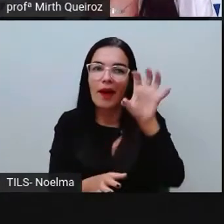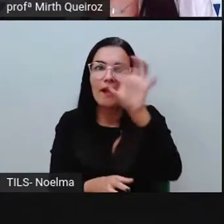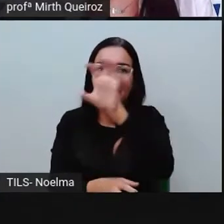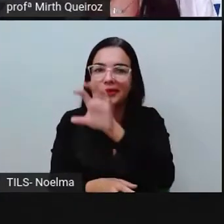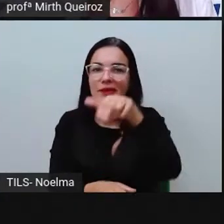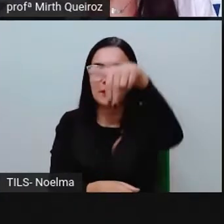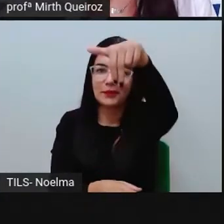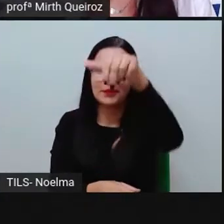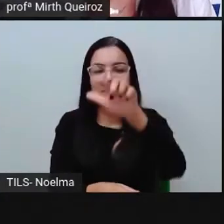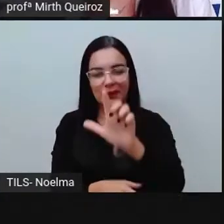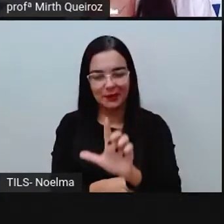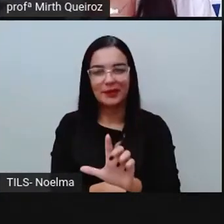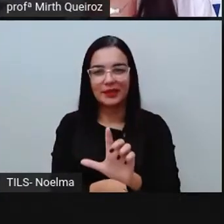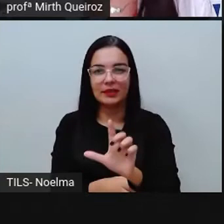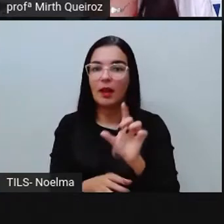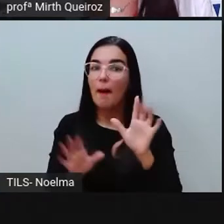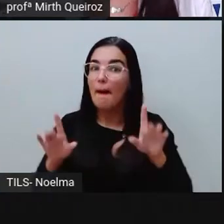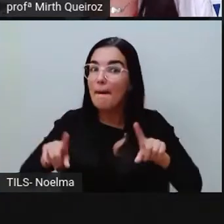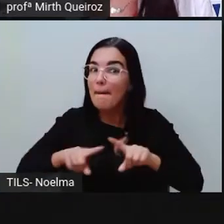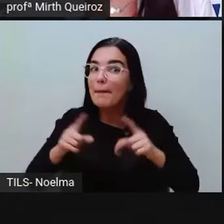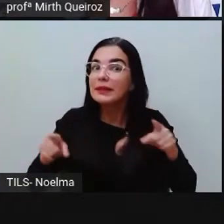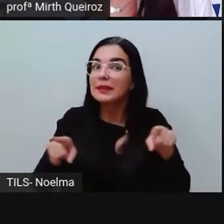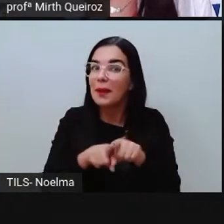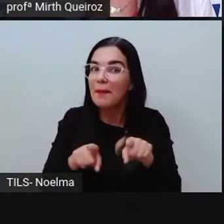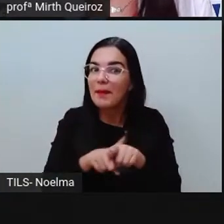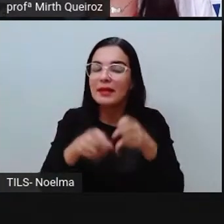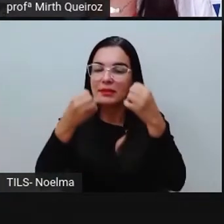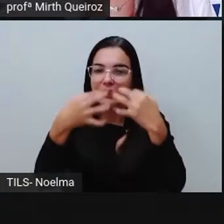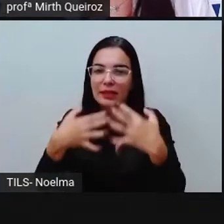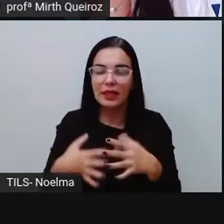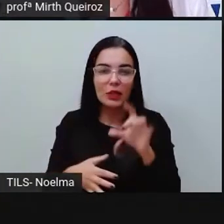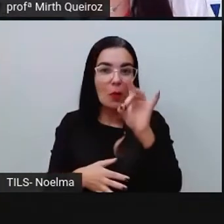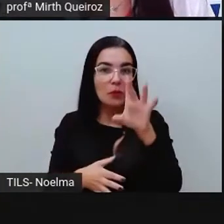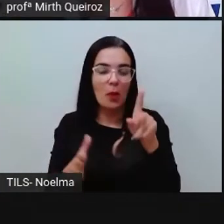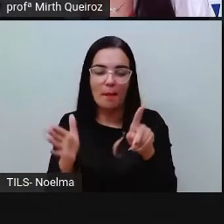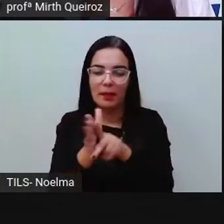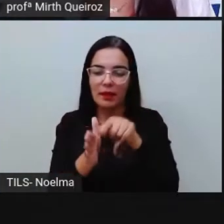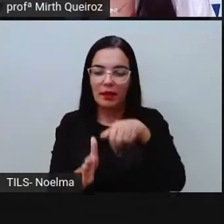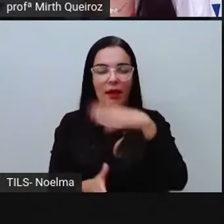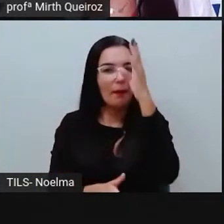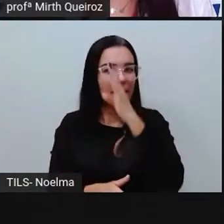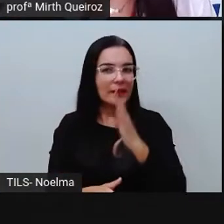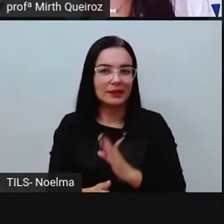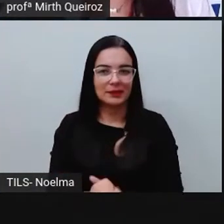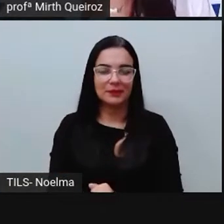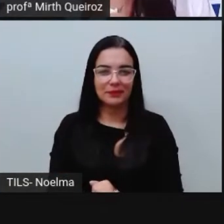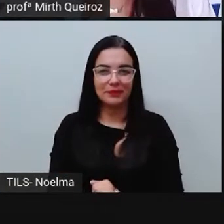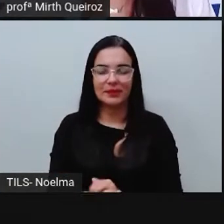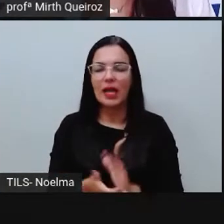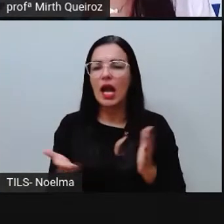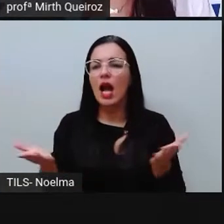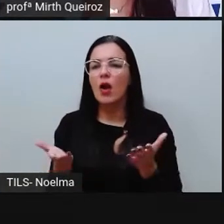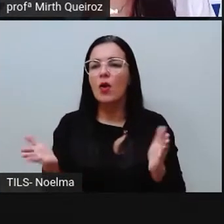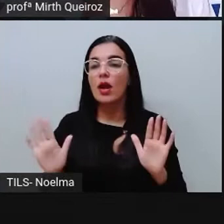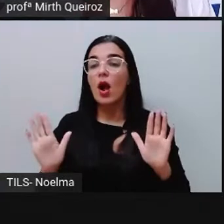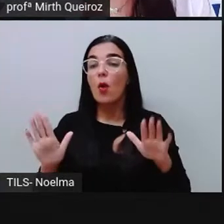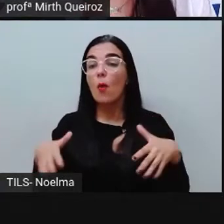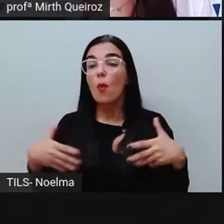exclusivo aí do nosso país, do Brasil. E qual o clima dessa